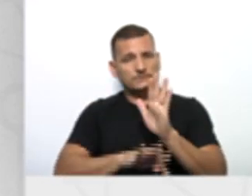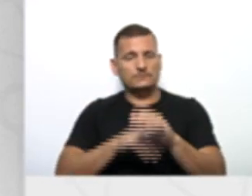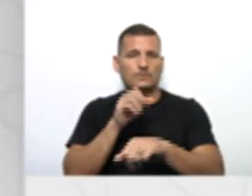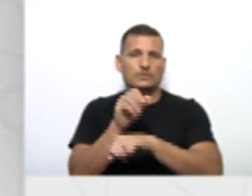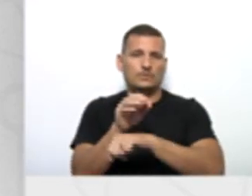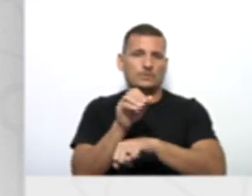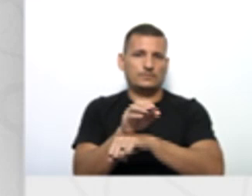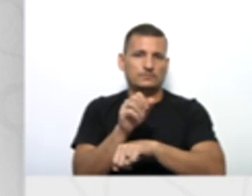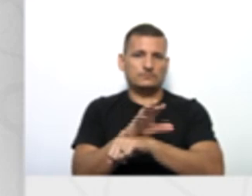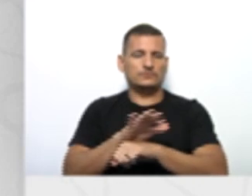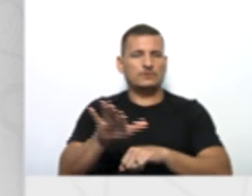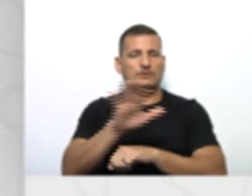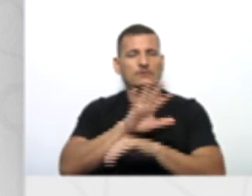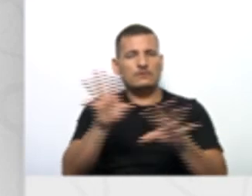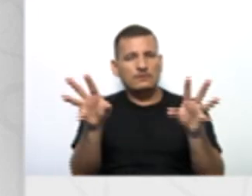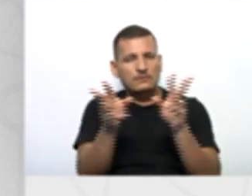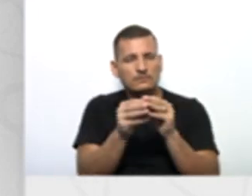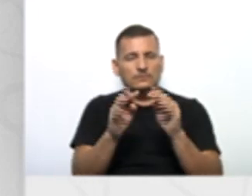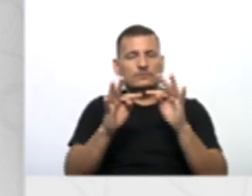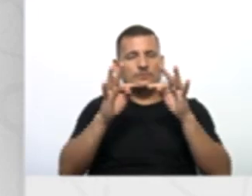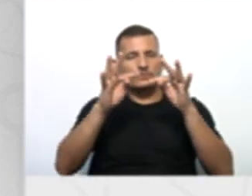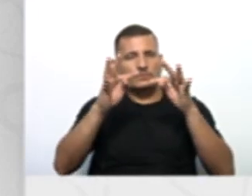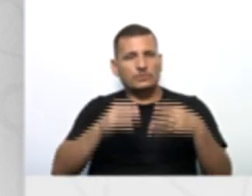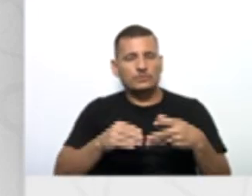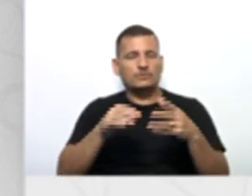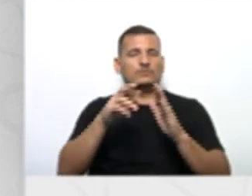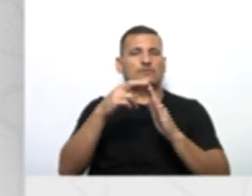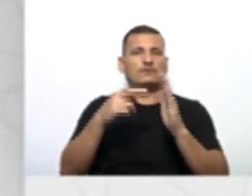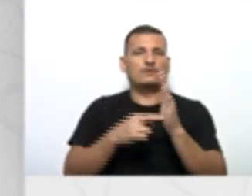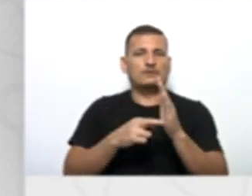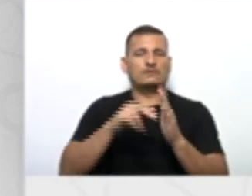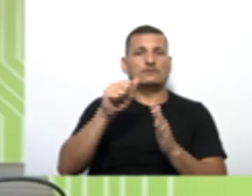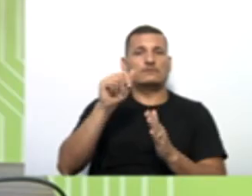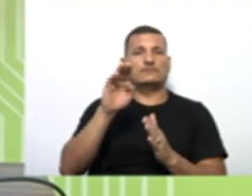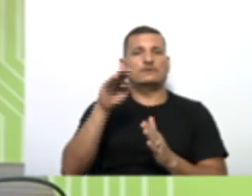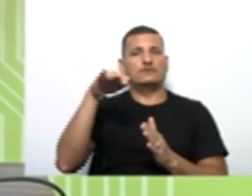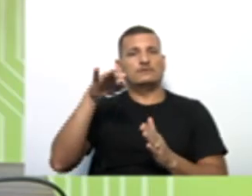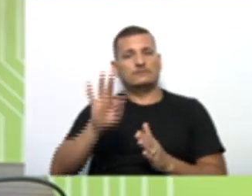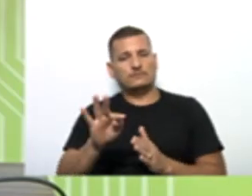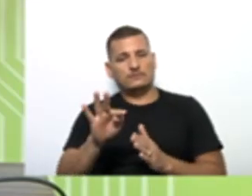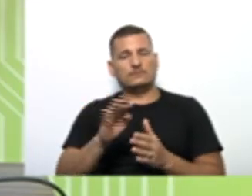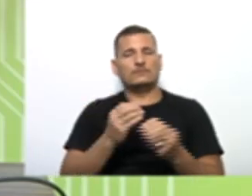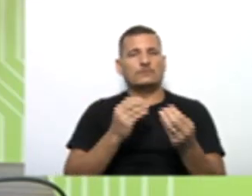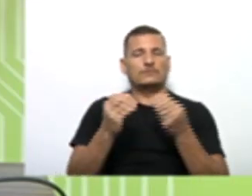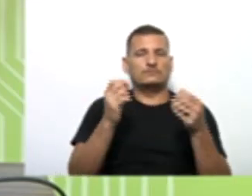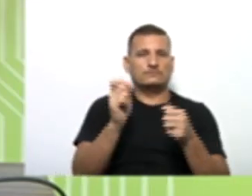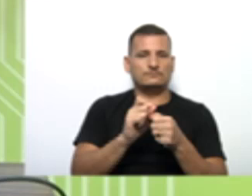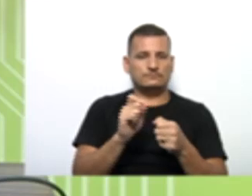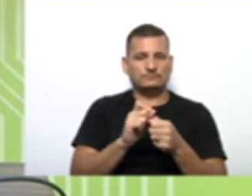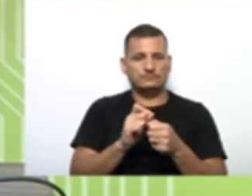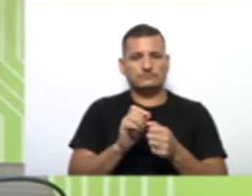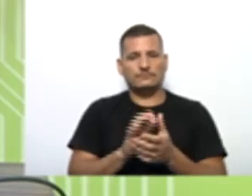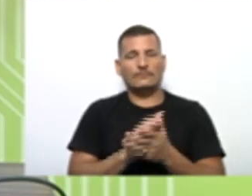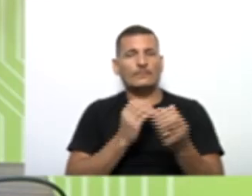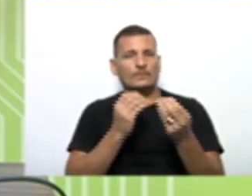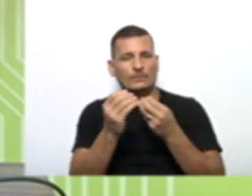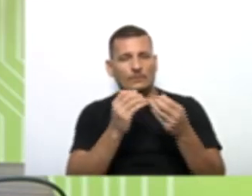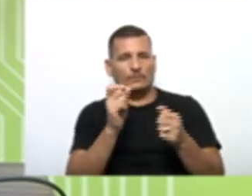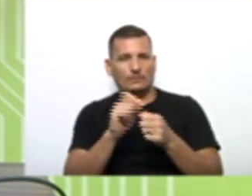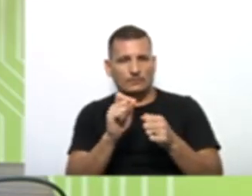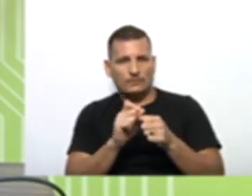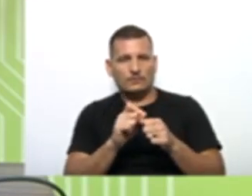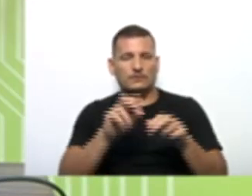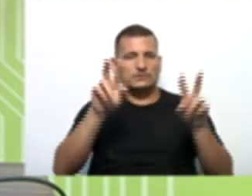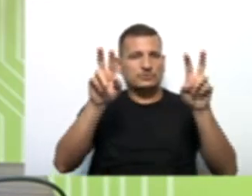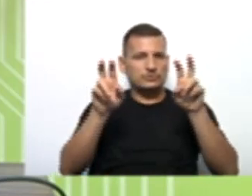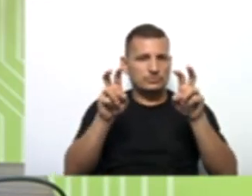né, um resumo de todas essas normas, então como que faz a formatação geral do texto, como que faz a formatação dos títulos, a